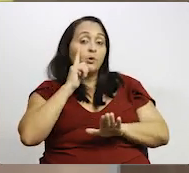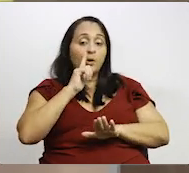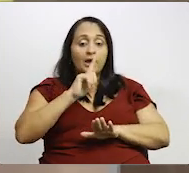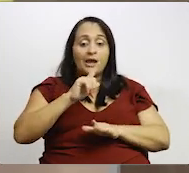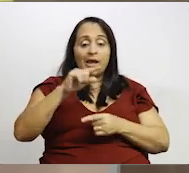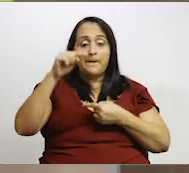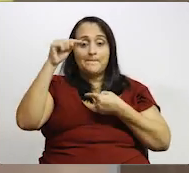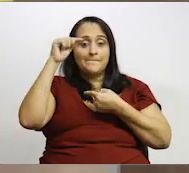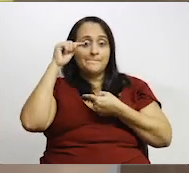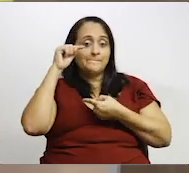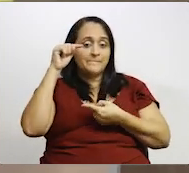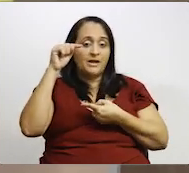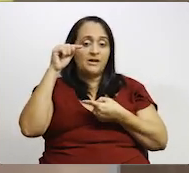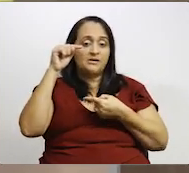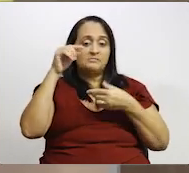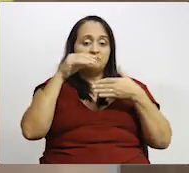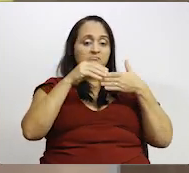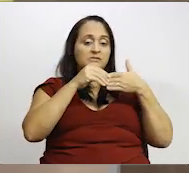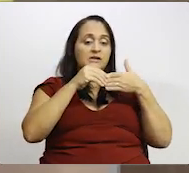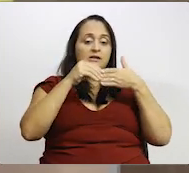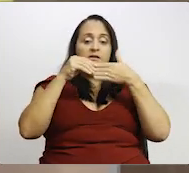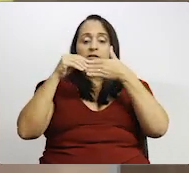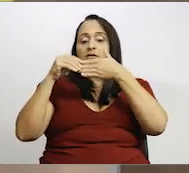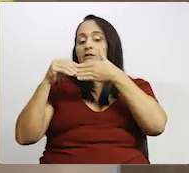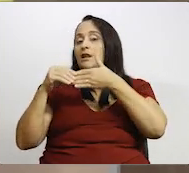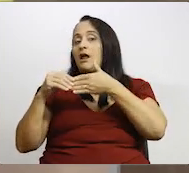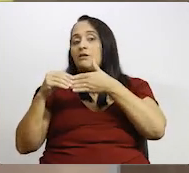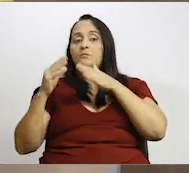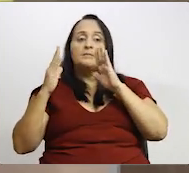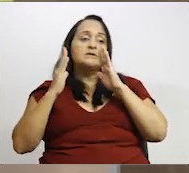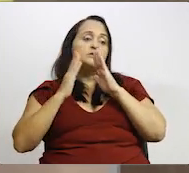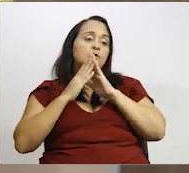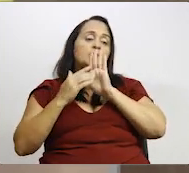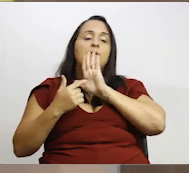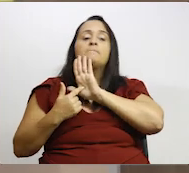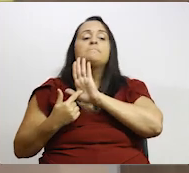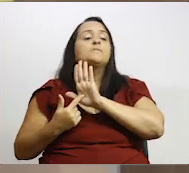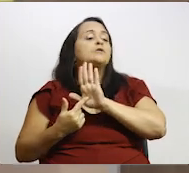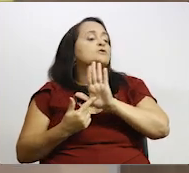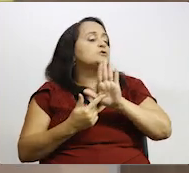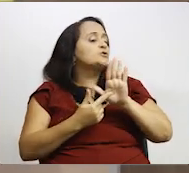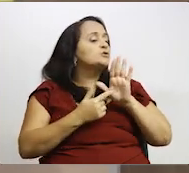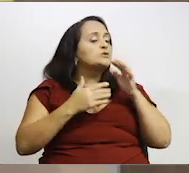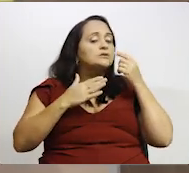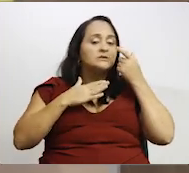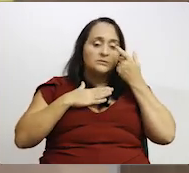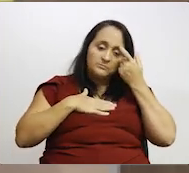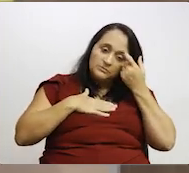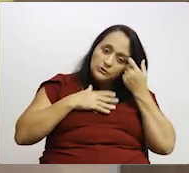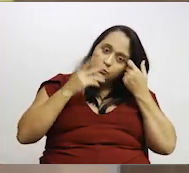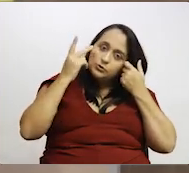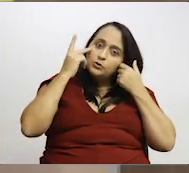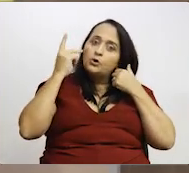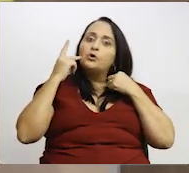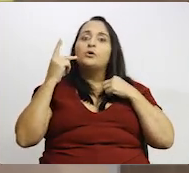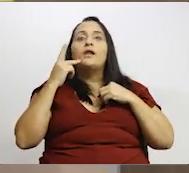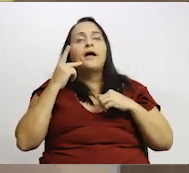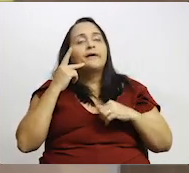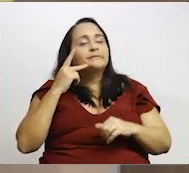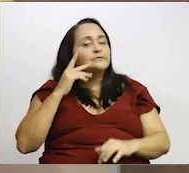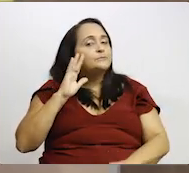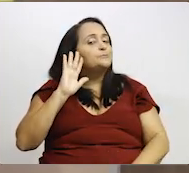uma barra de chocolate de manhã, vou lá para a escola, mostrar meu chocolate. E meus